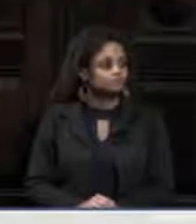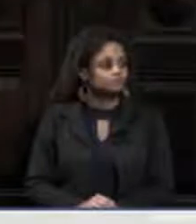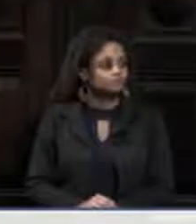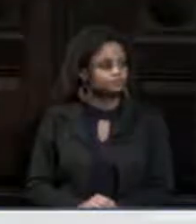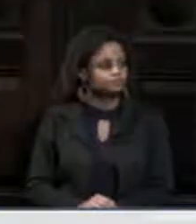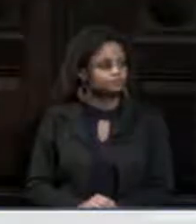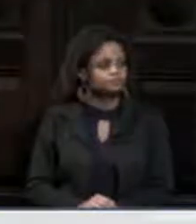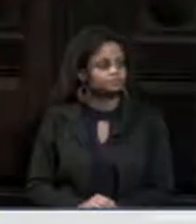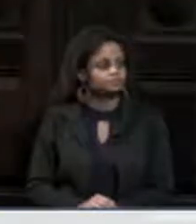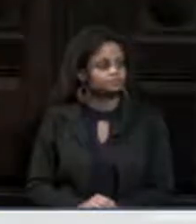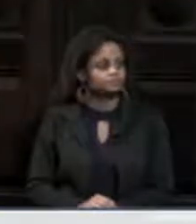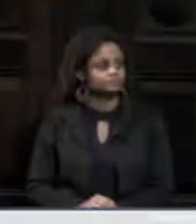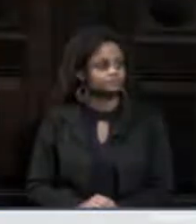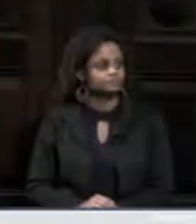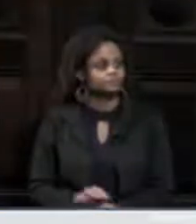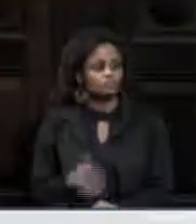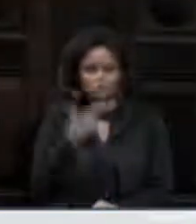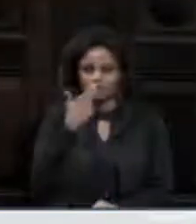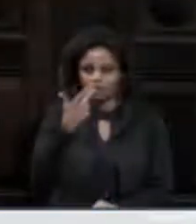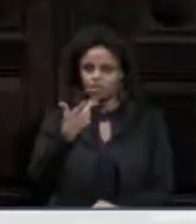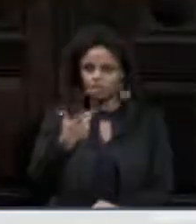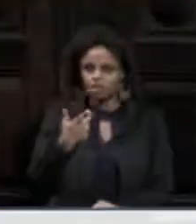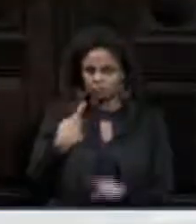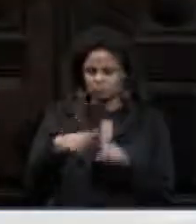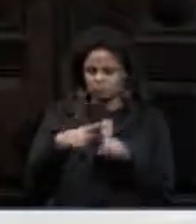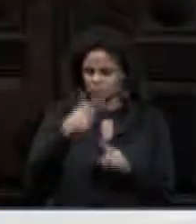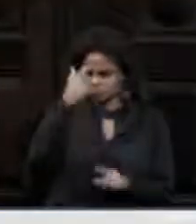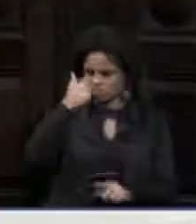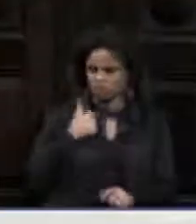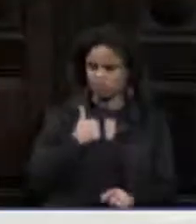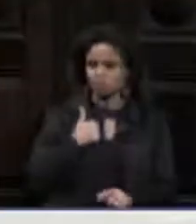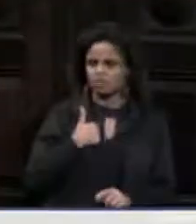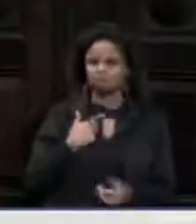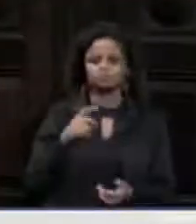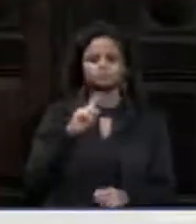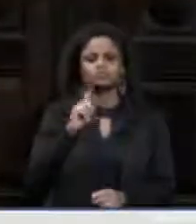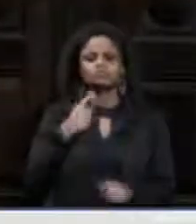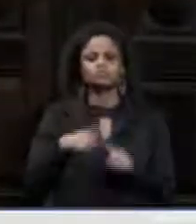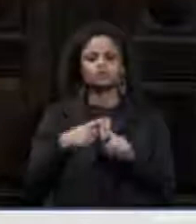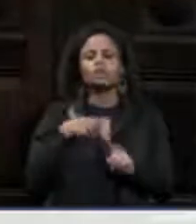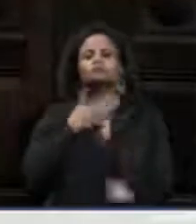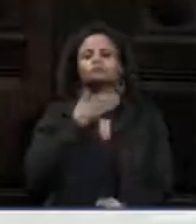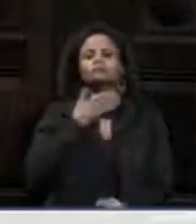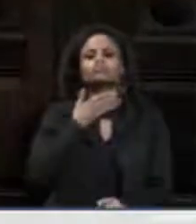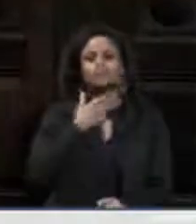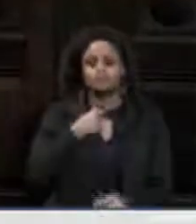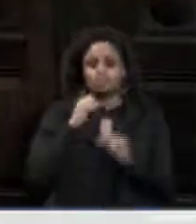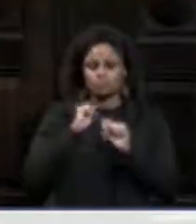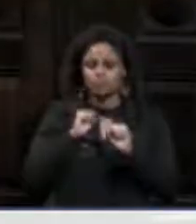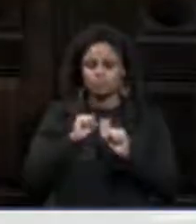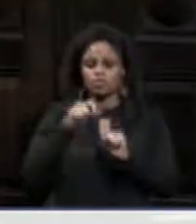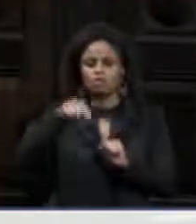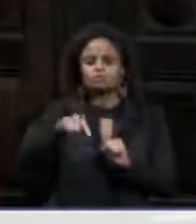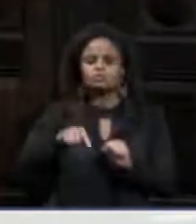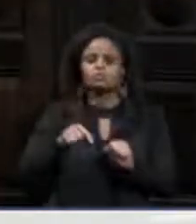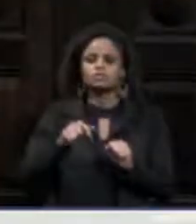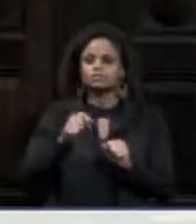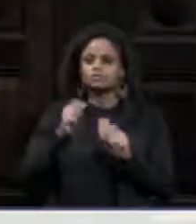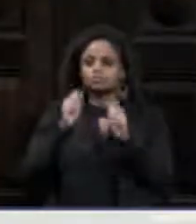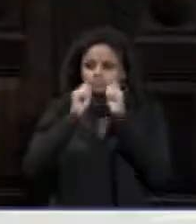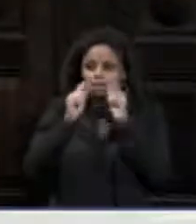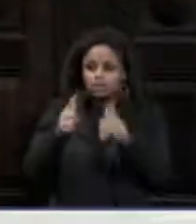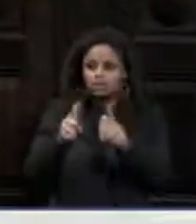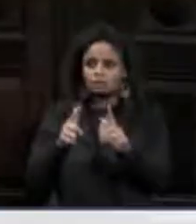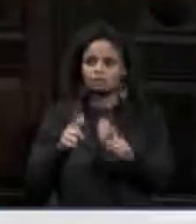não em razão da minha pessoa, porque eu tenho voz aqui no parlamento, eu tenho voz